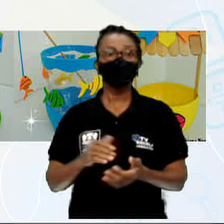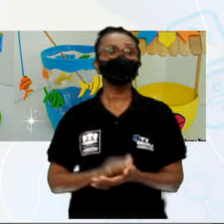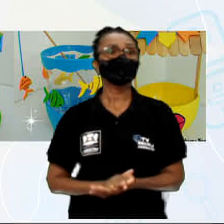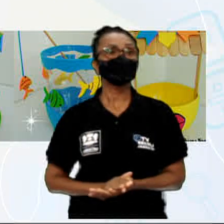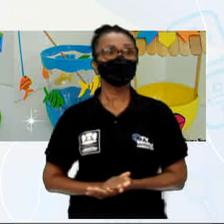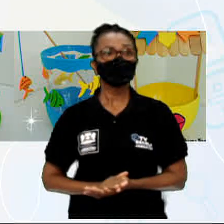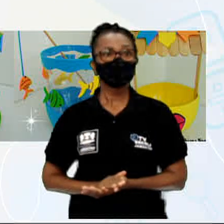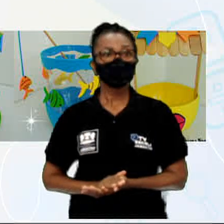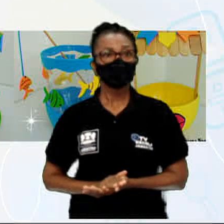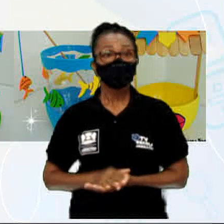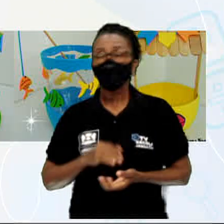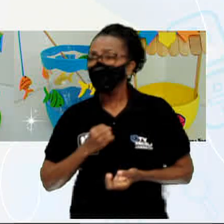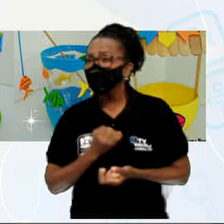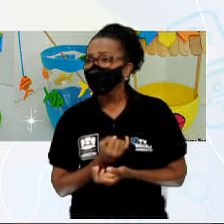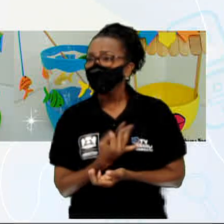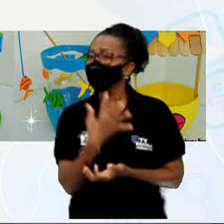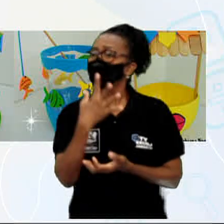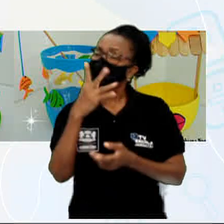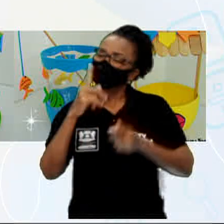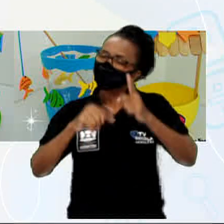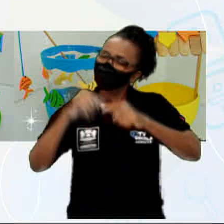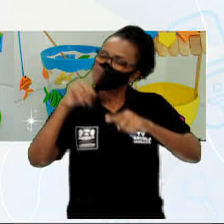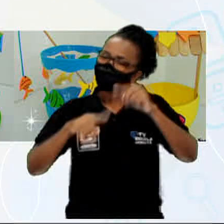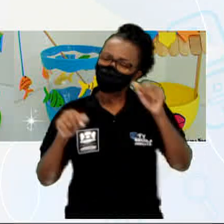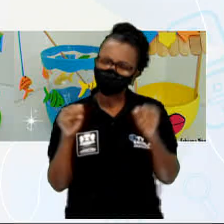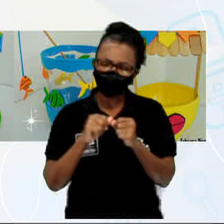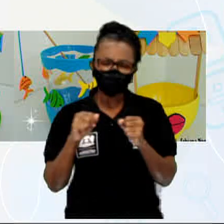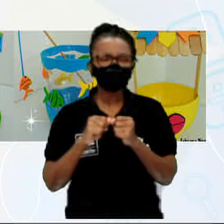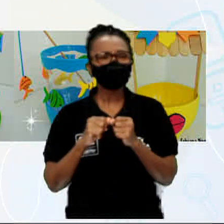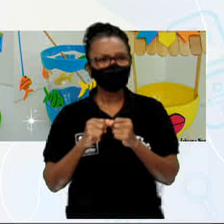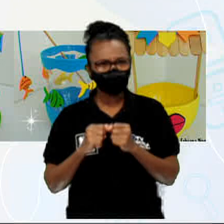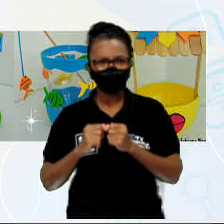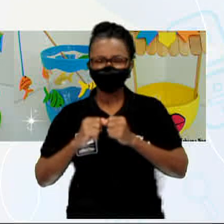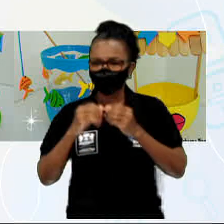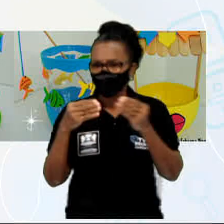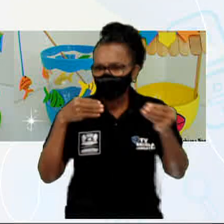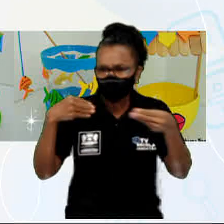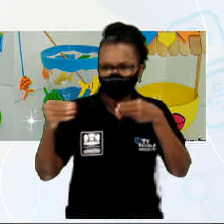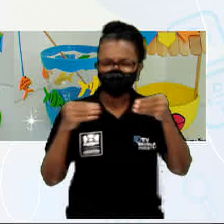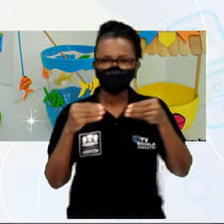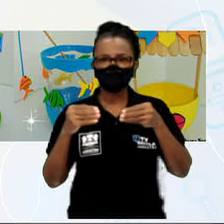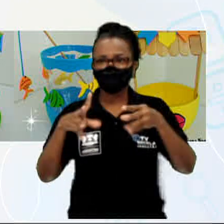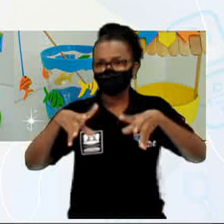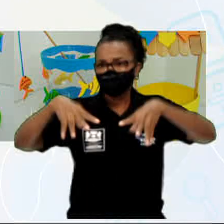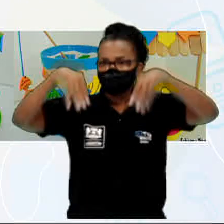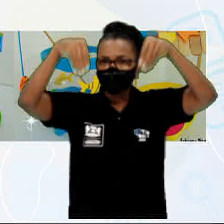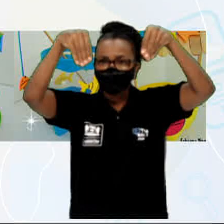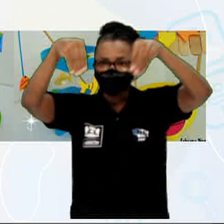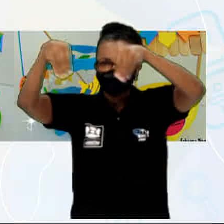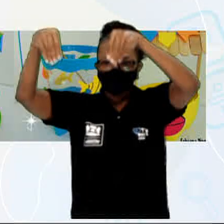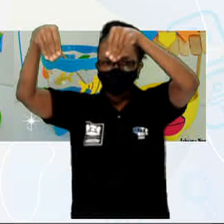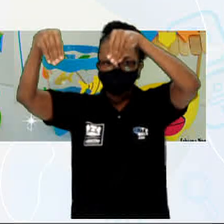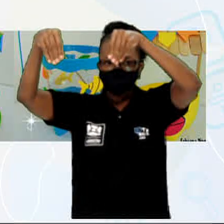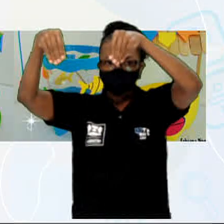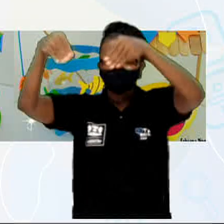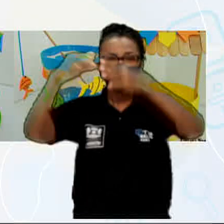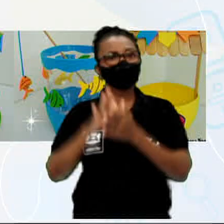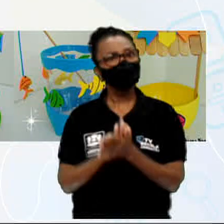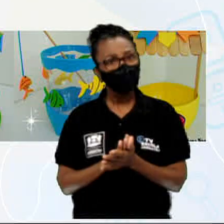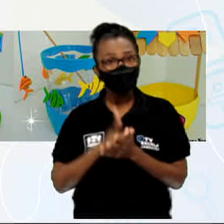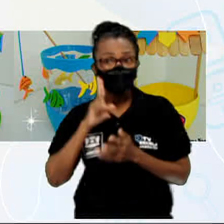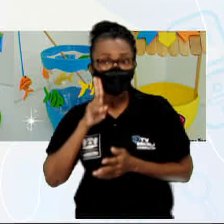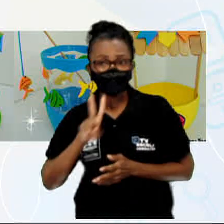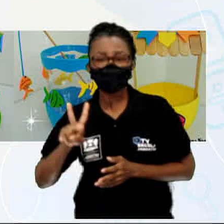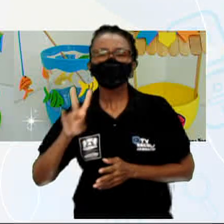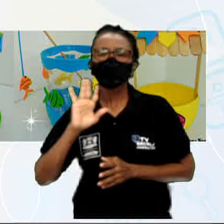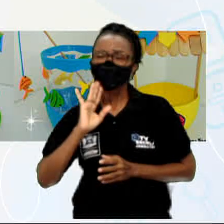só, quantos materiais feitos de plástico? A bandeirinha. Veja que eu citei que existem